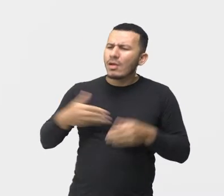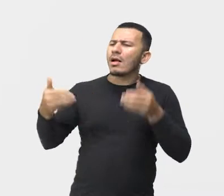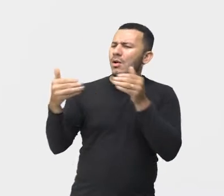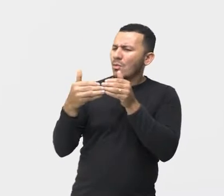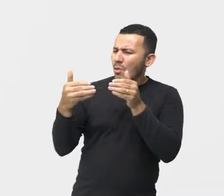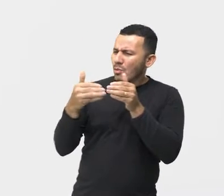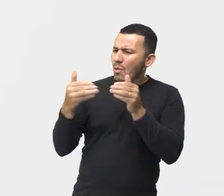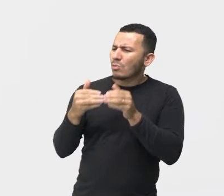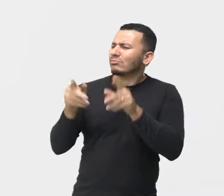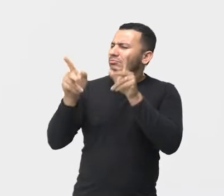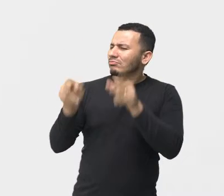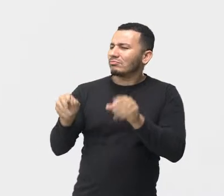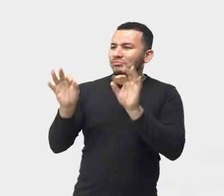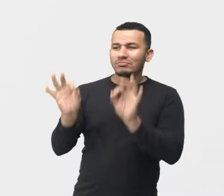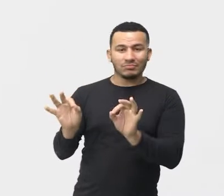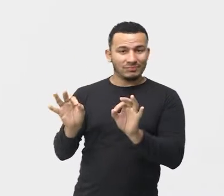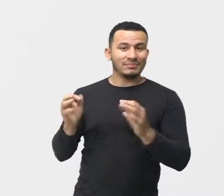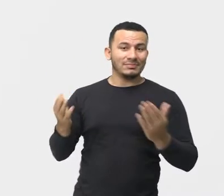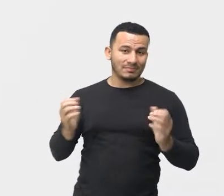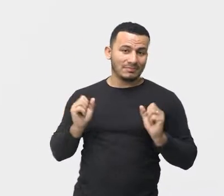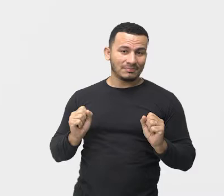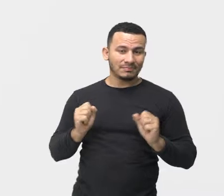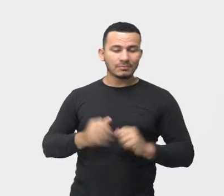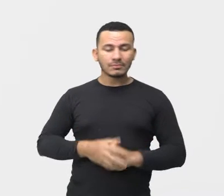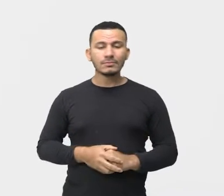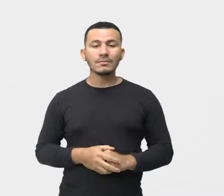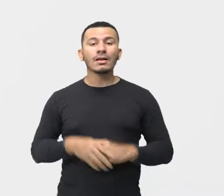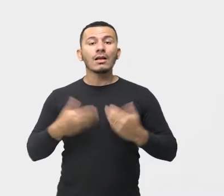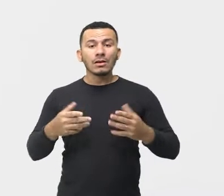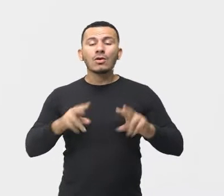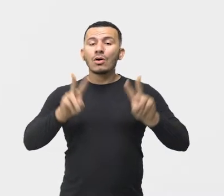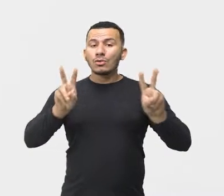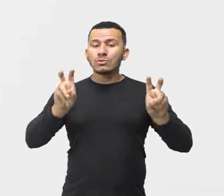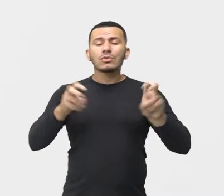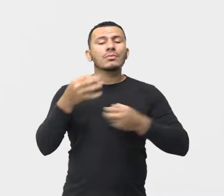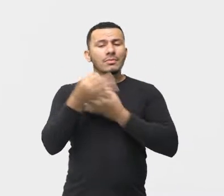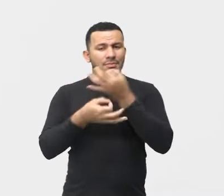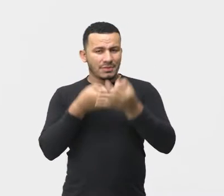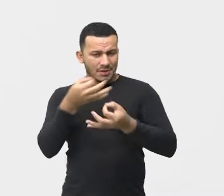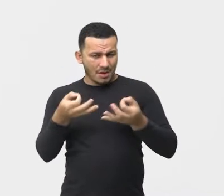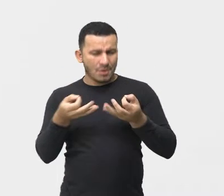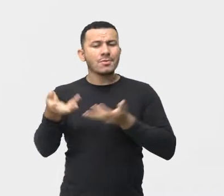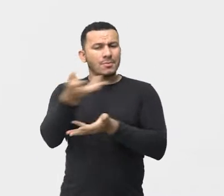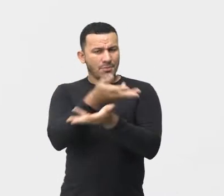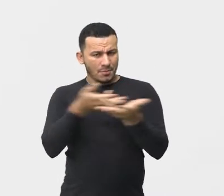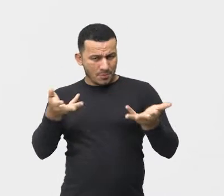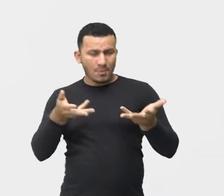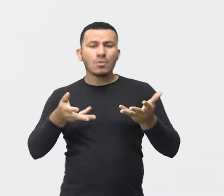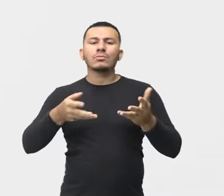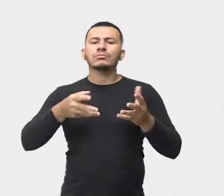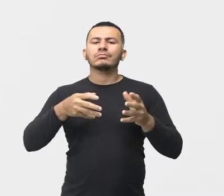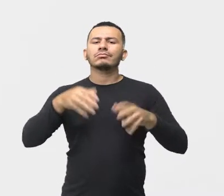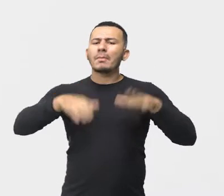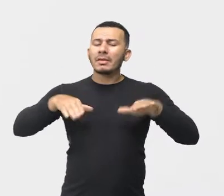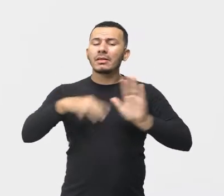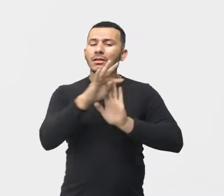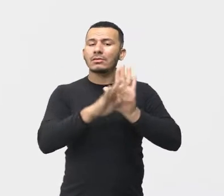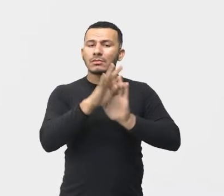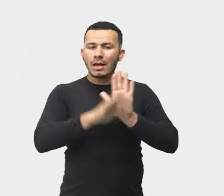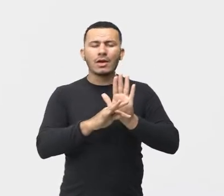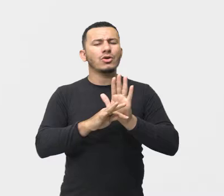é bacana, eu penso igual. E a esse respeito da emissão de opiniões a partir desses